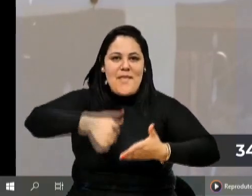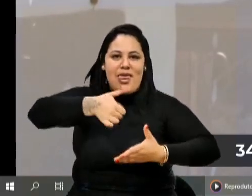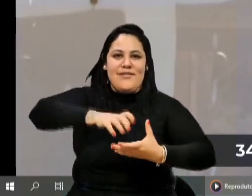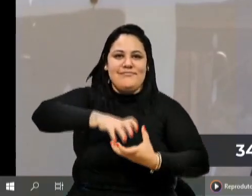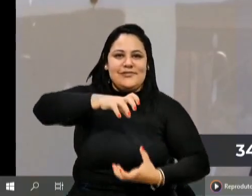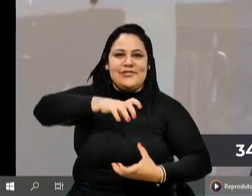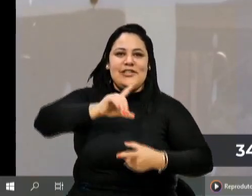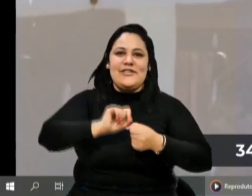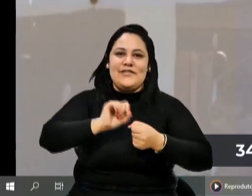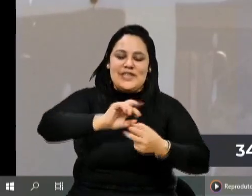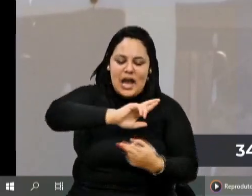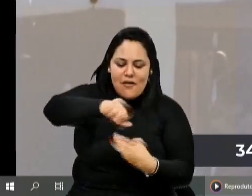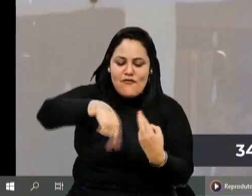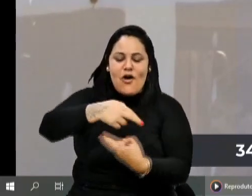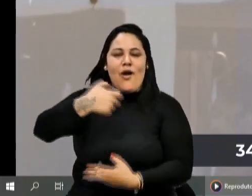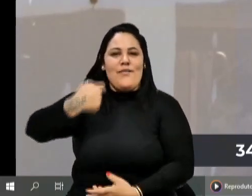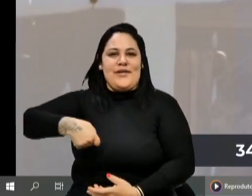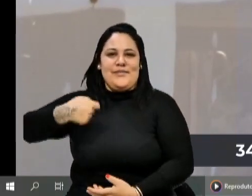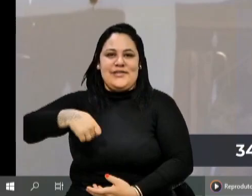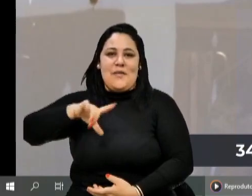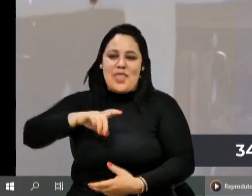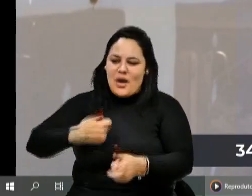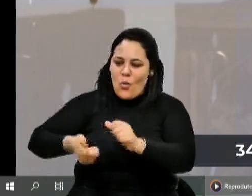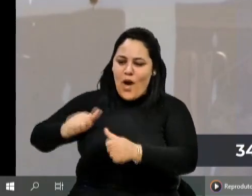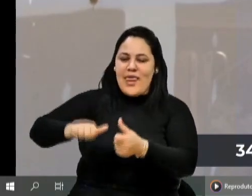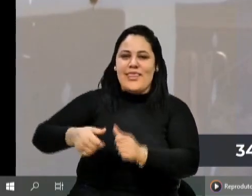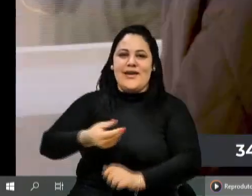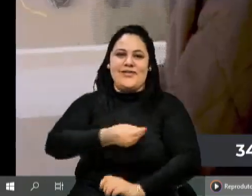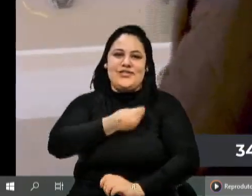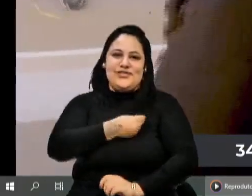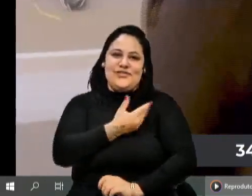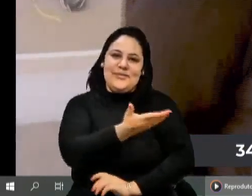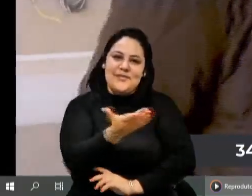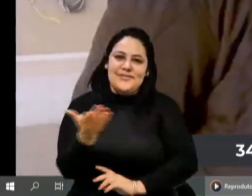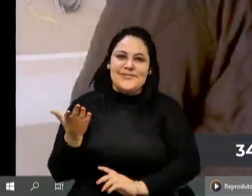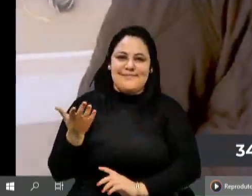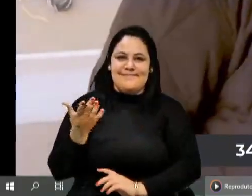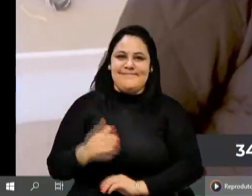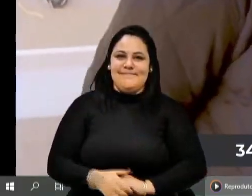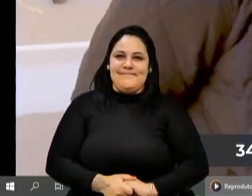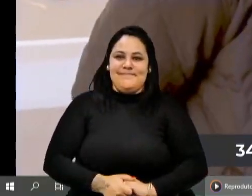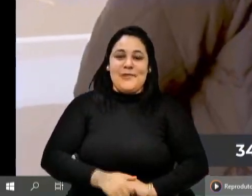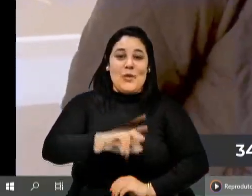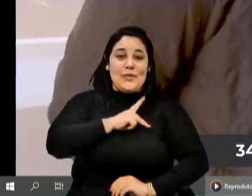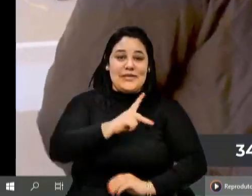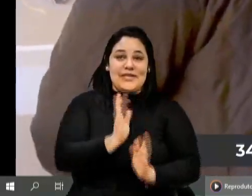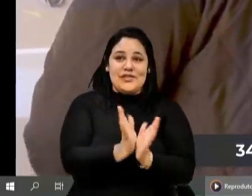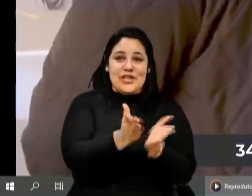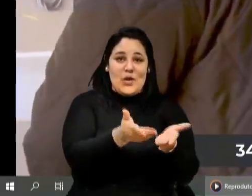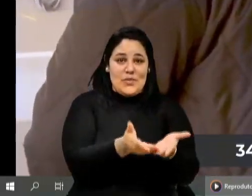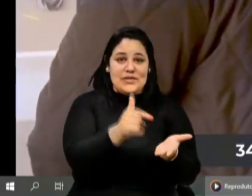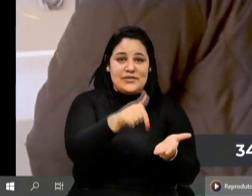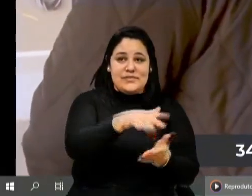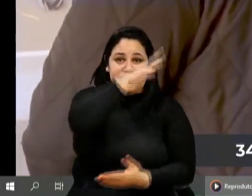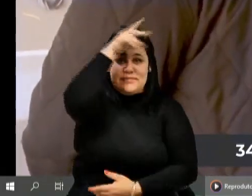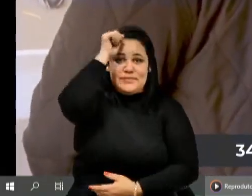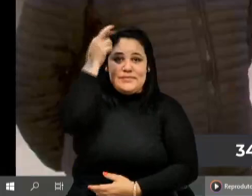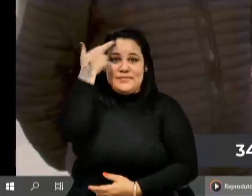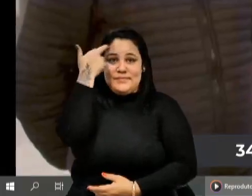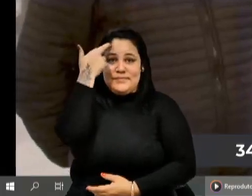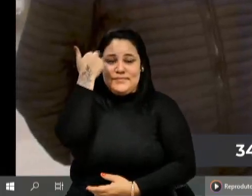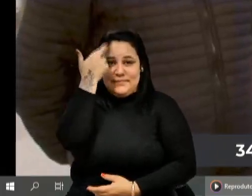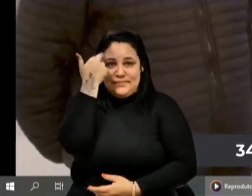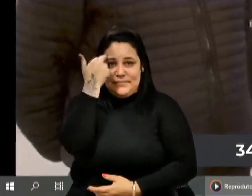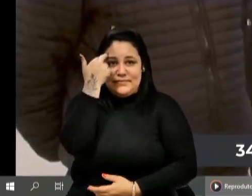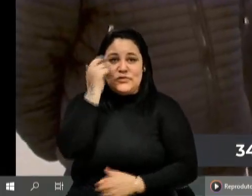fazer as reformas necessárias para que a gente possa atender melhor eles. O presidente da Comissão do Idoso da Câmara Municipal, Rafael Bueno, junto com